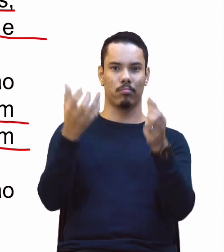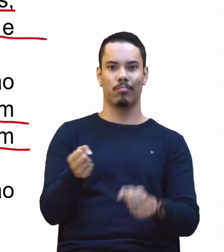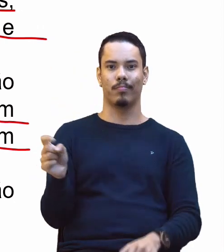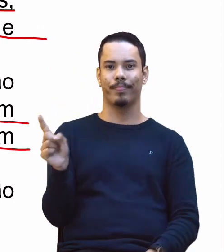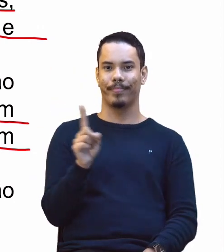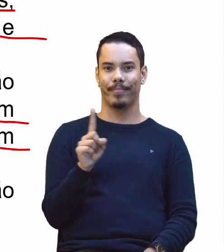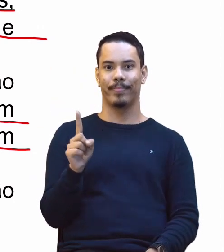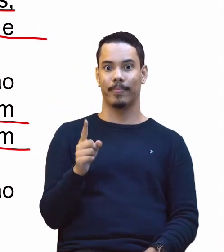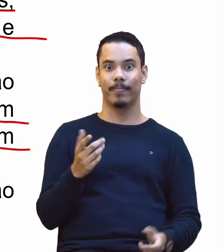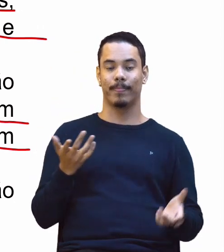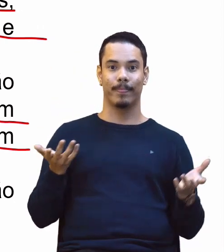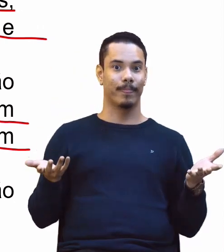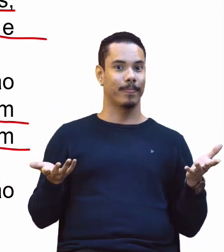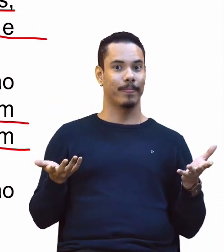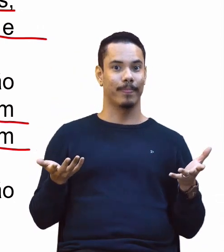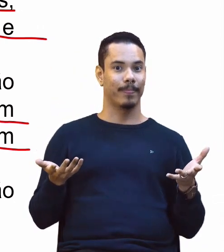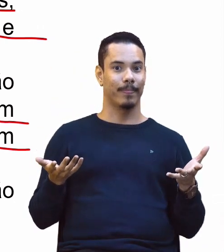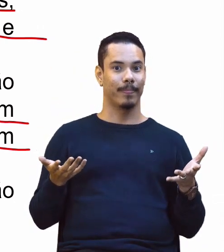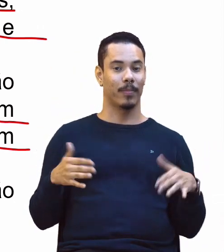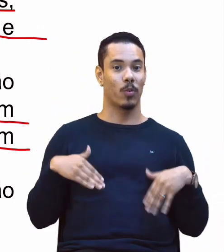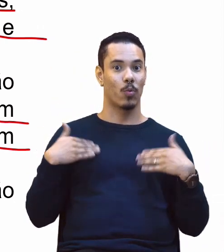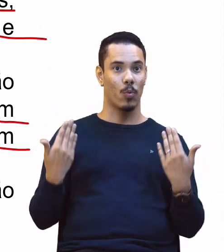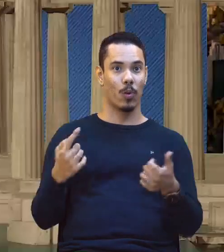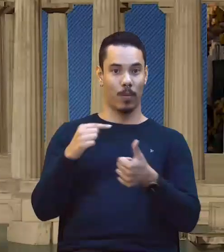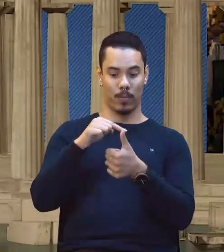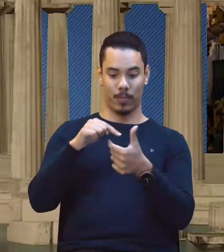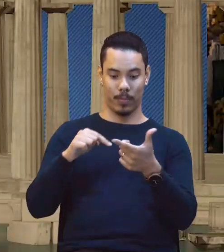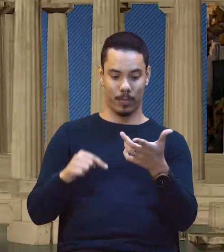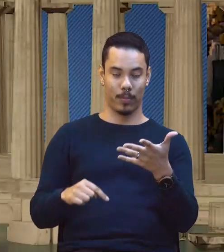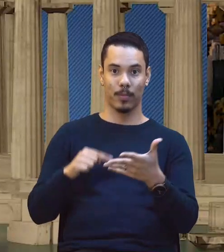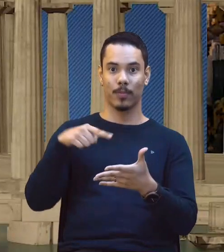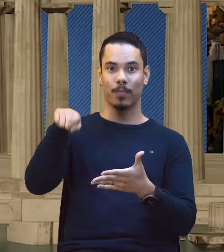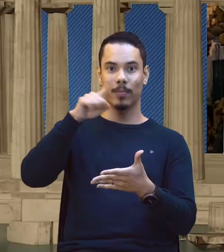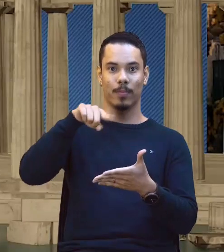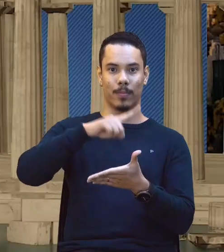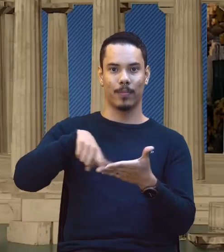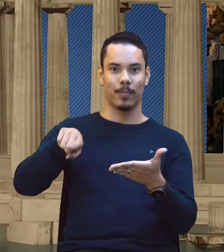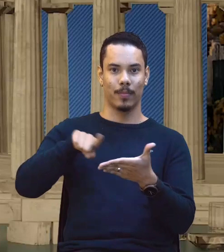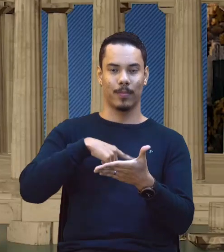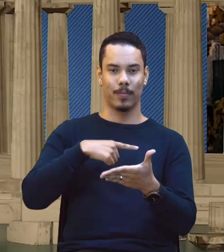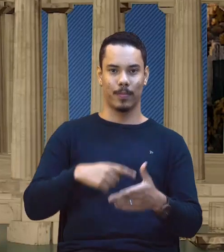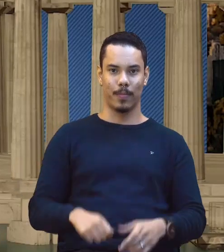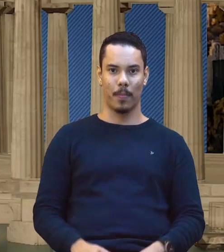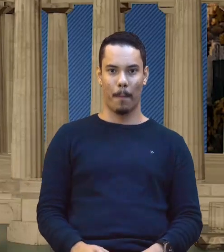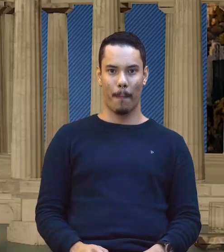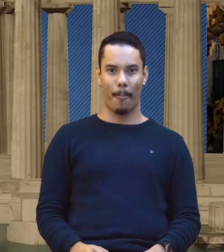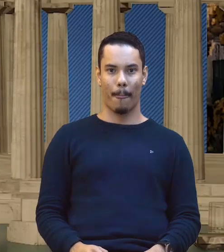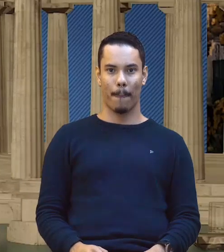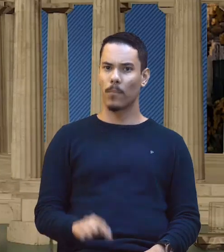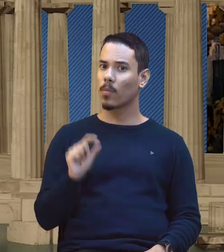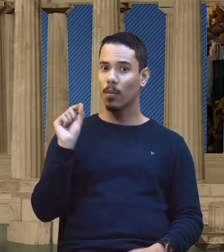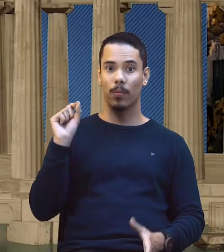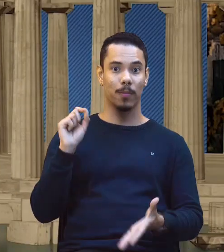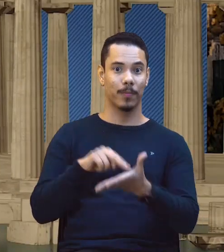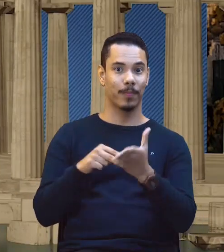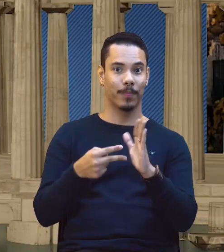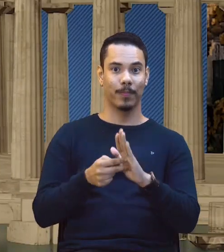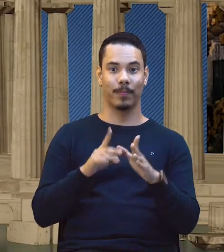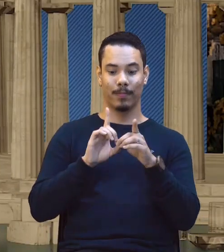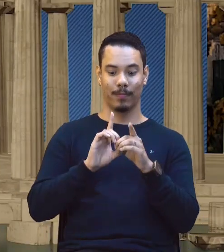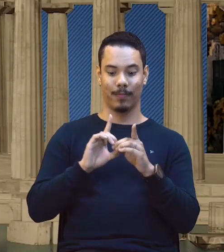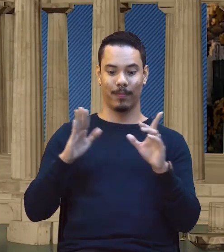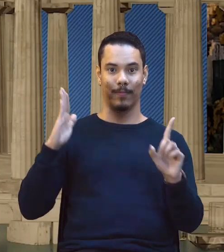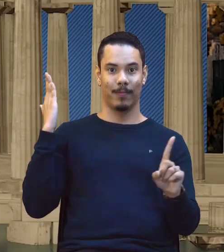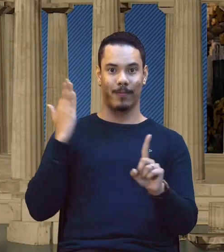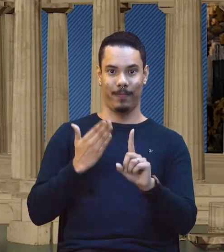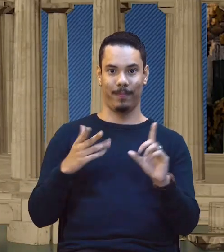aí? Qual alternativa vocês marcaram? O que é democracia direta para os